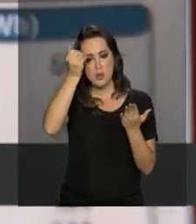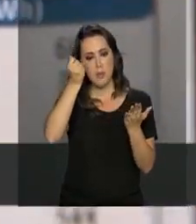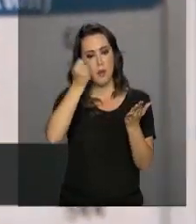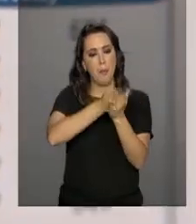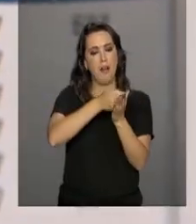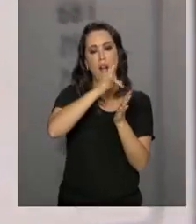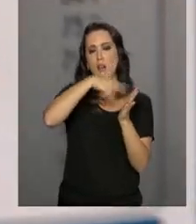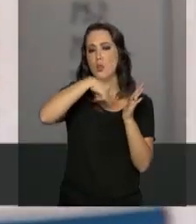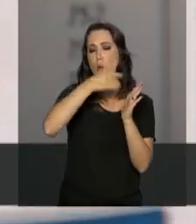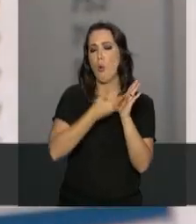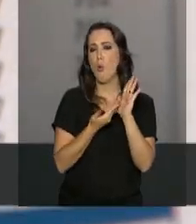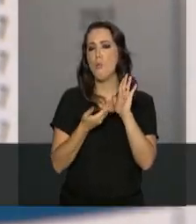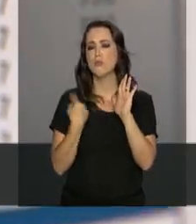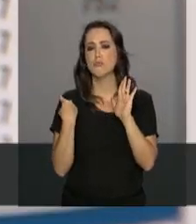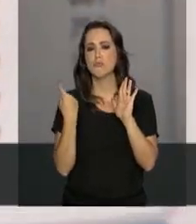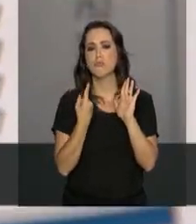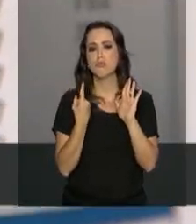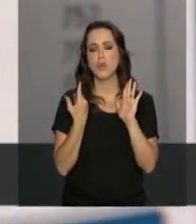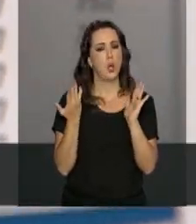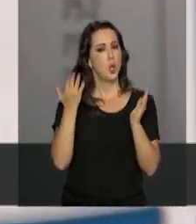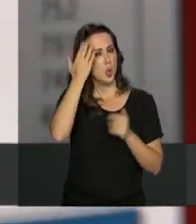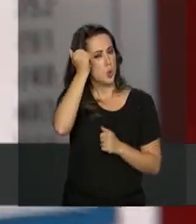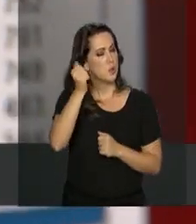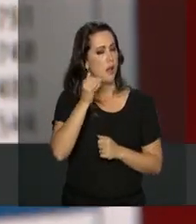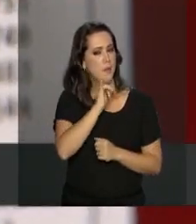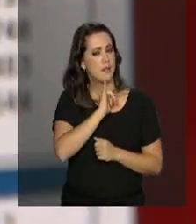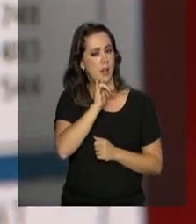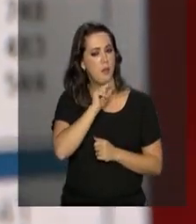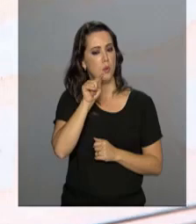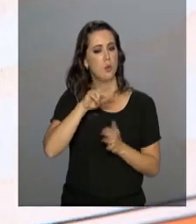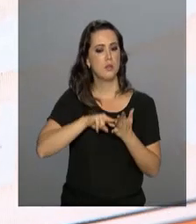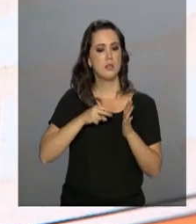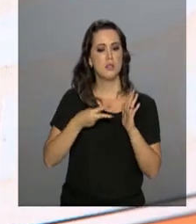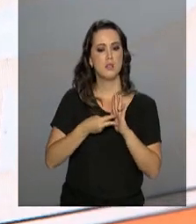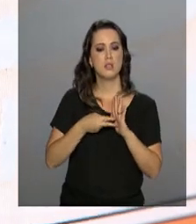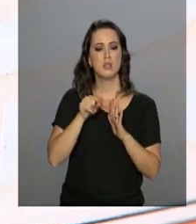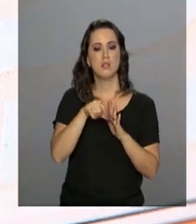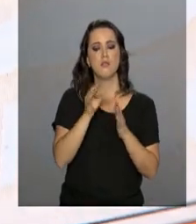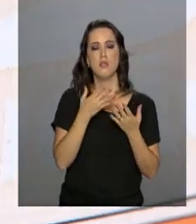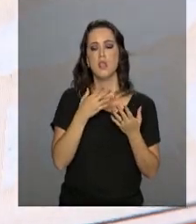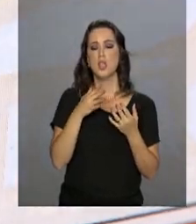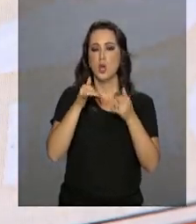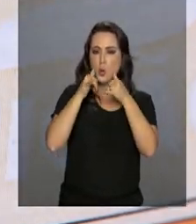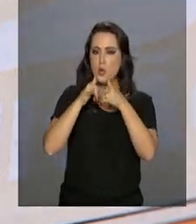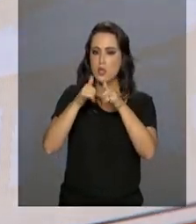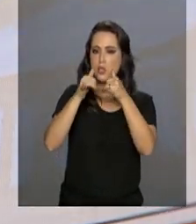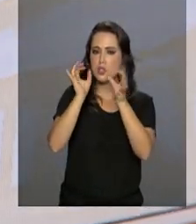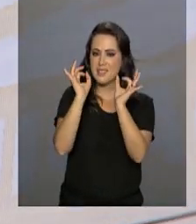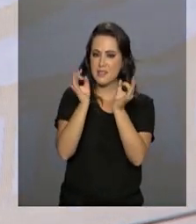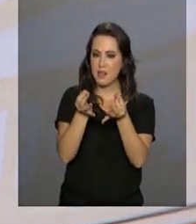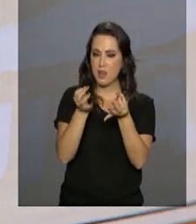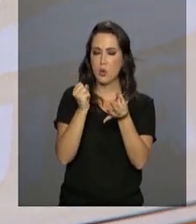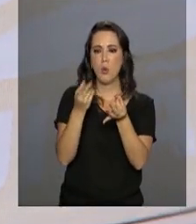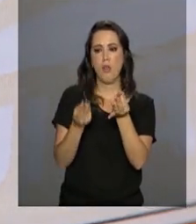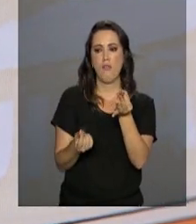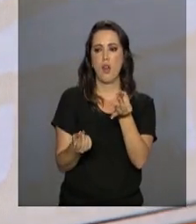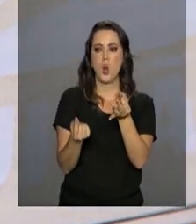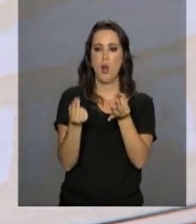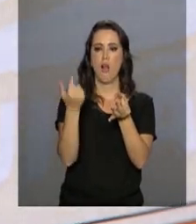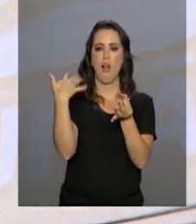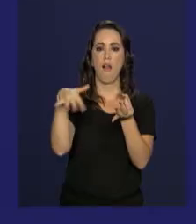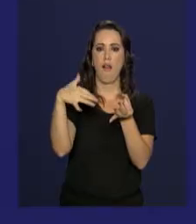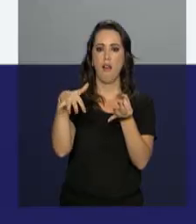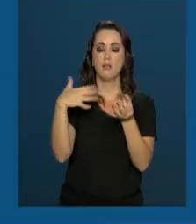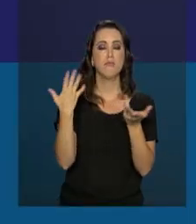na sua conta luz não sabe por exemplo o que é o consumo justo da energia o que onera tanto valor da